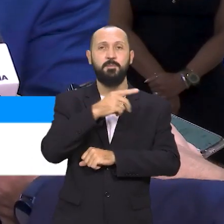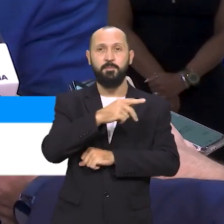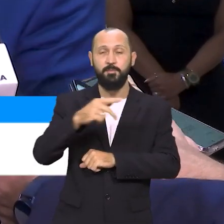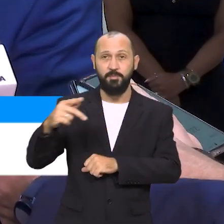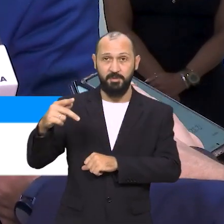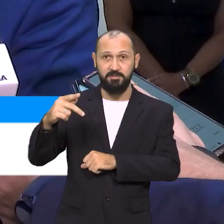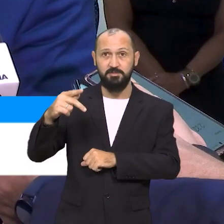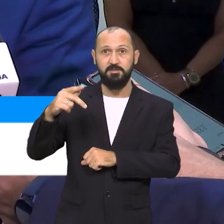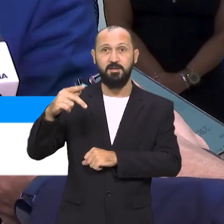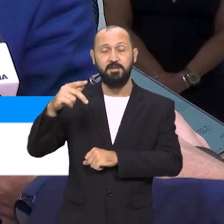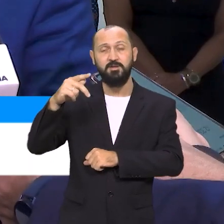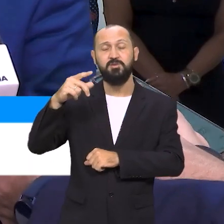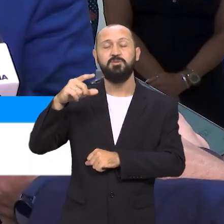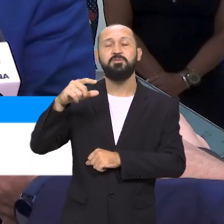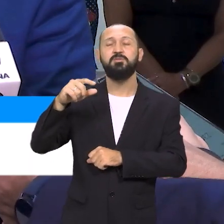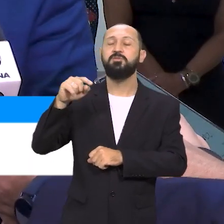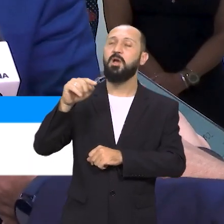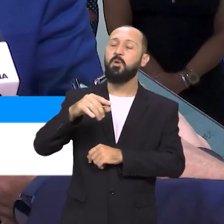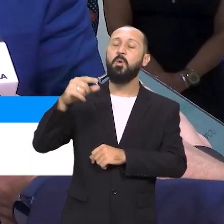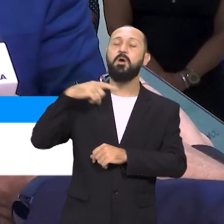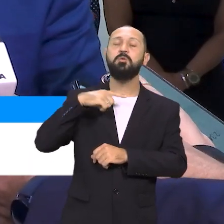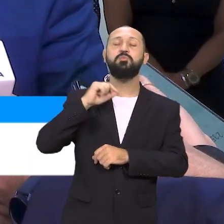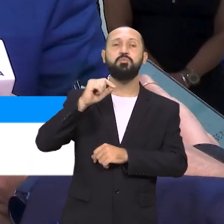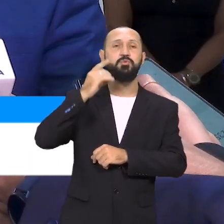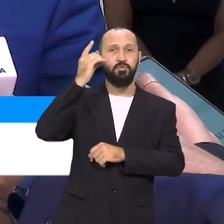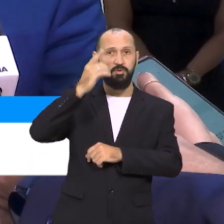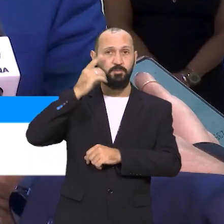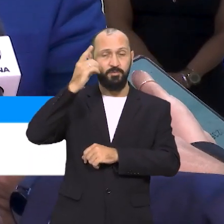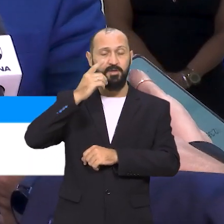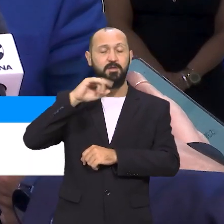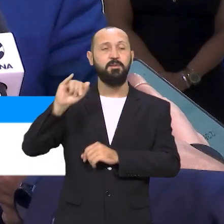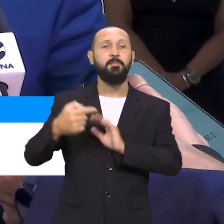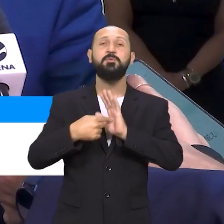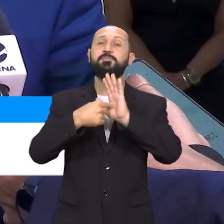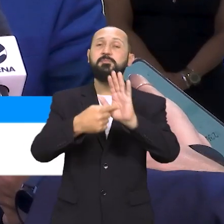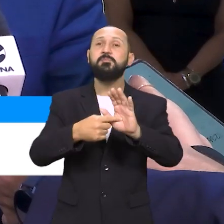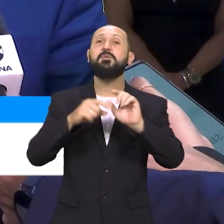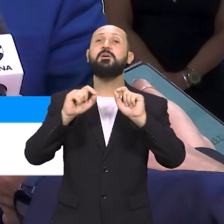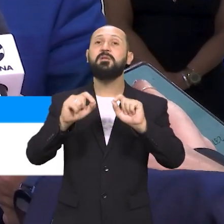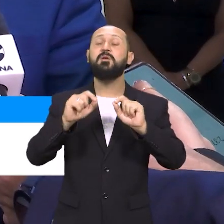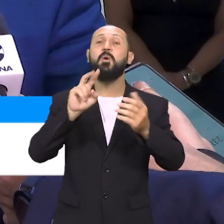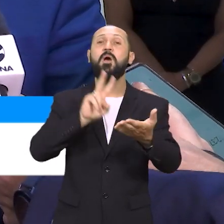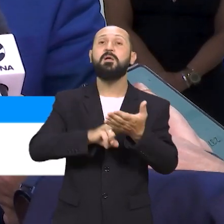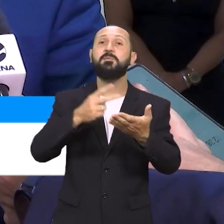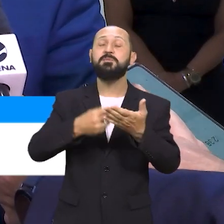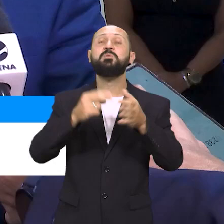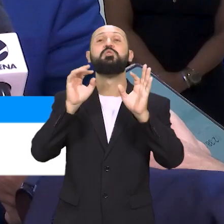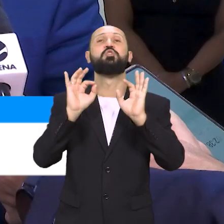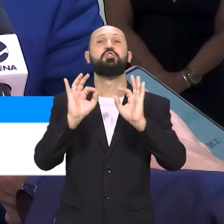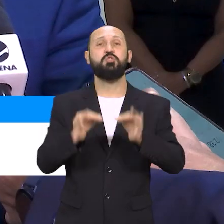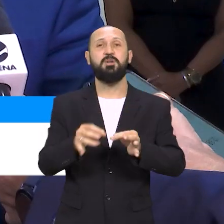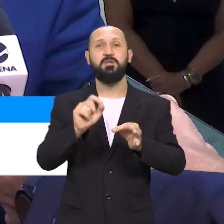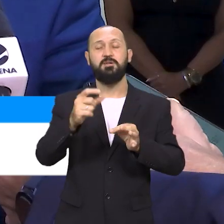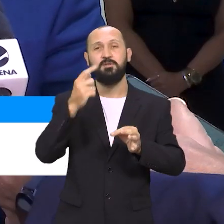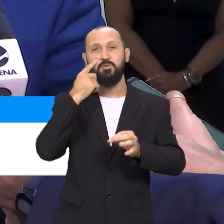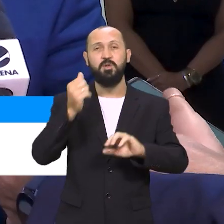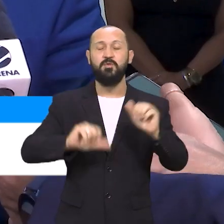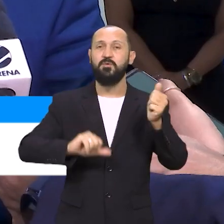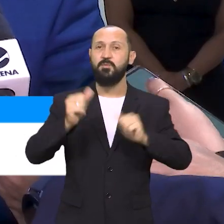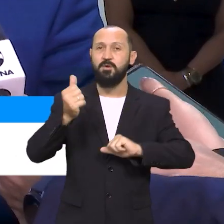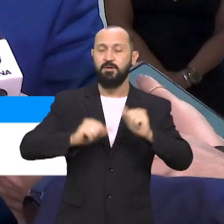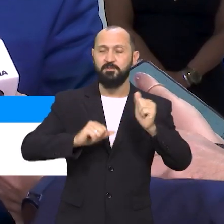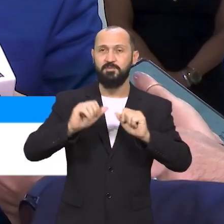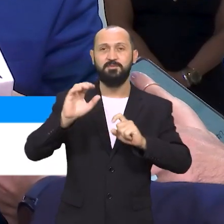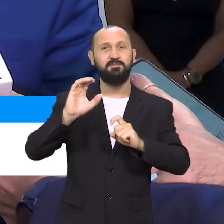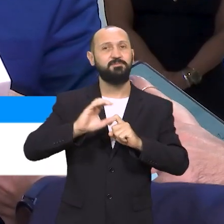oportunizado pelo presidente da Assembleia Legislativa com todos os demais deputados para que nós mostrássemos qual era a interpretação correta